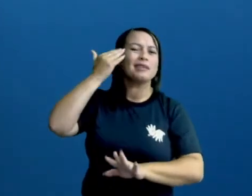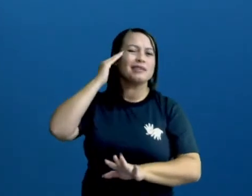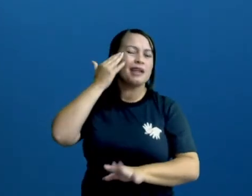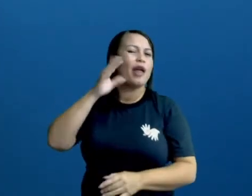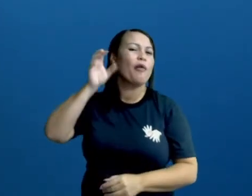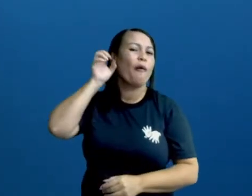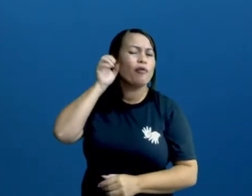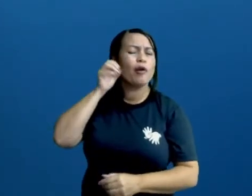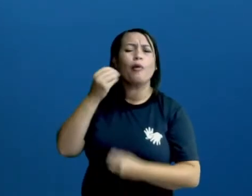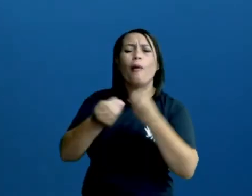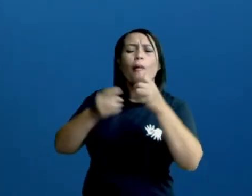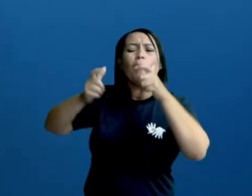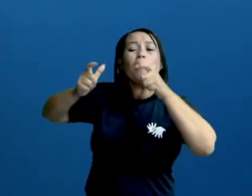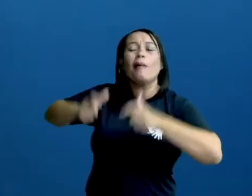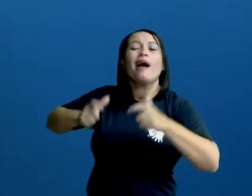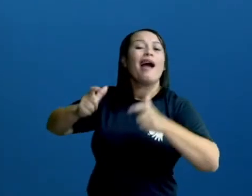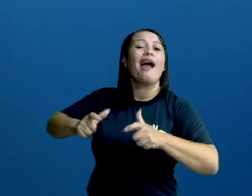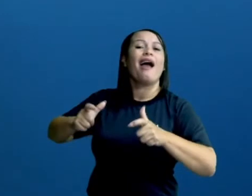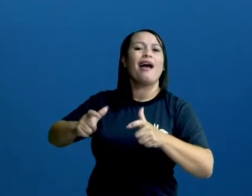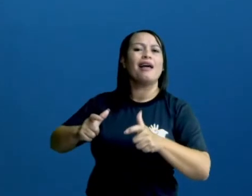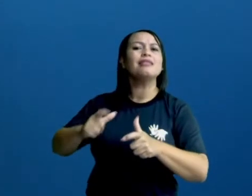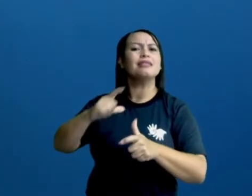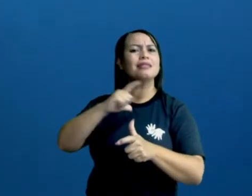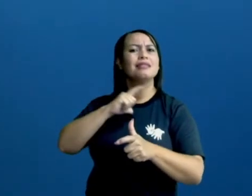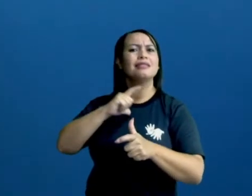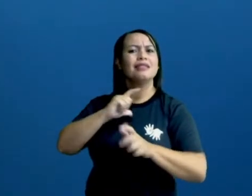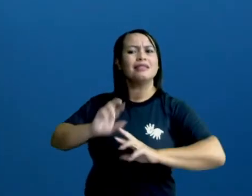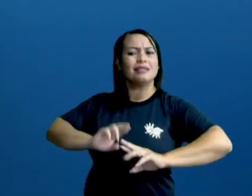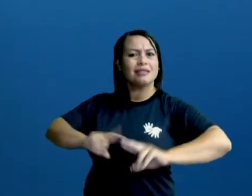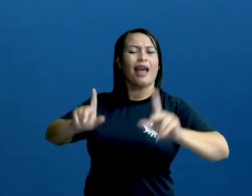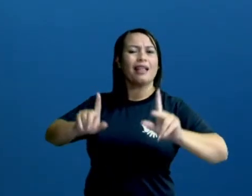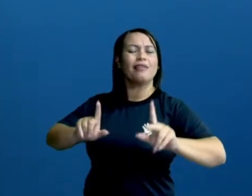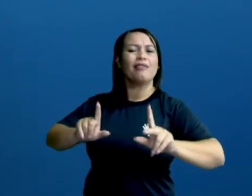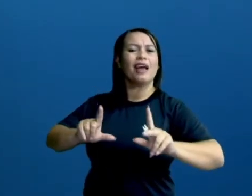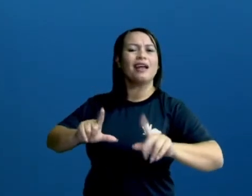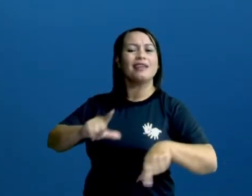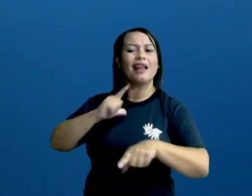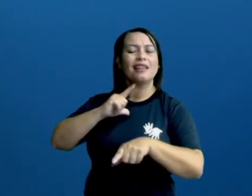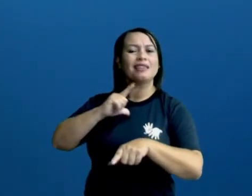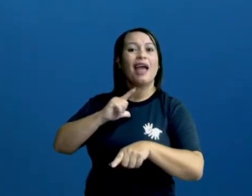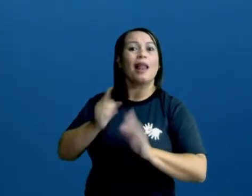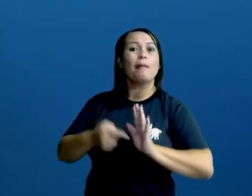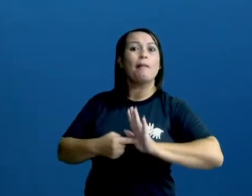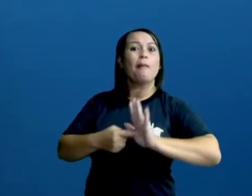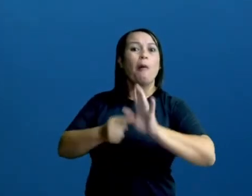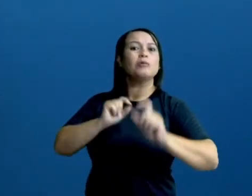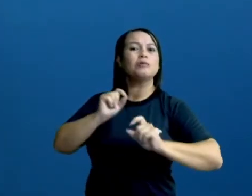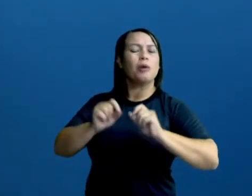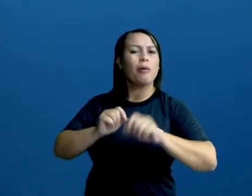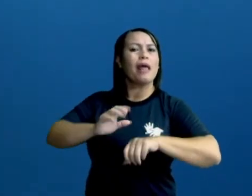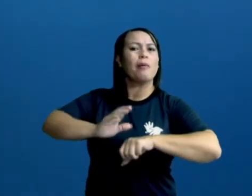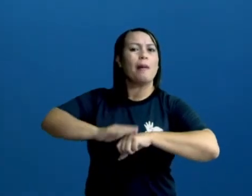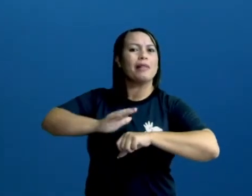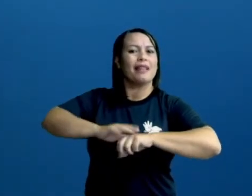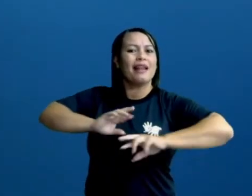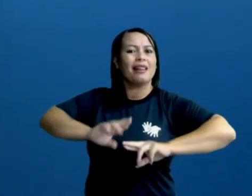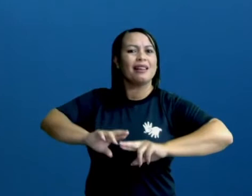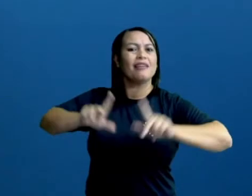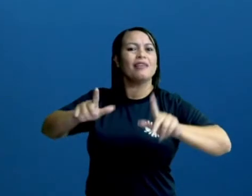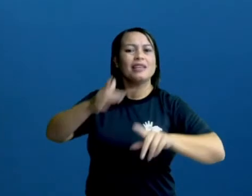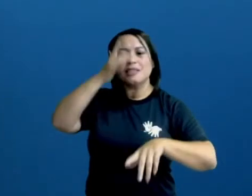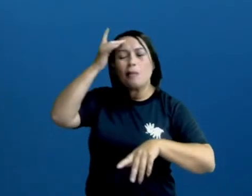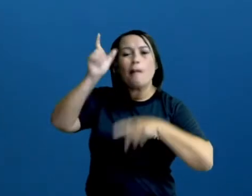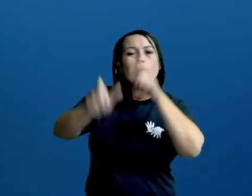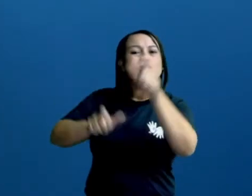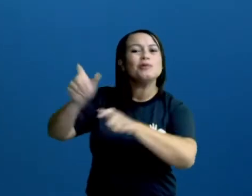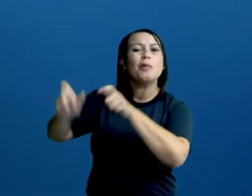como aquele lugar ele tem algo diferente. Ele trata de uma maneira diferente quem está